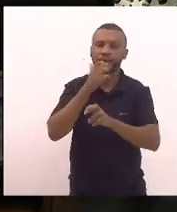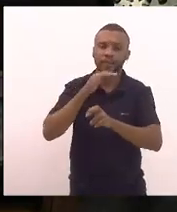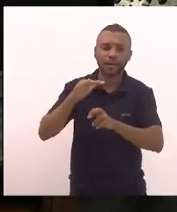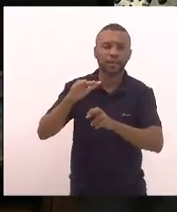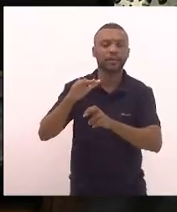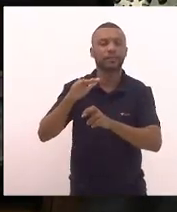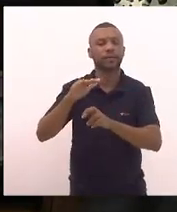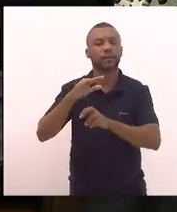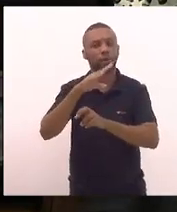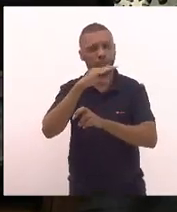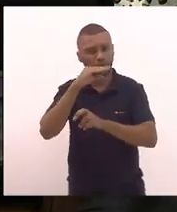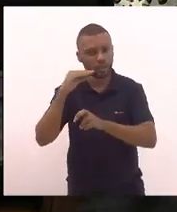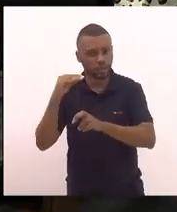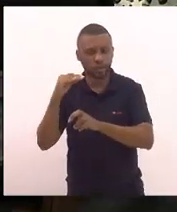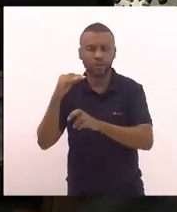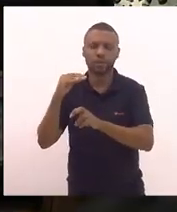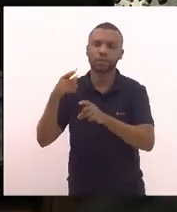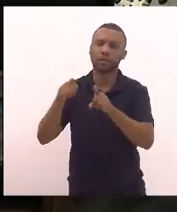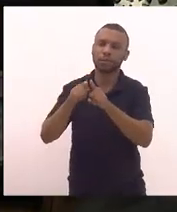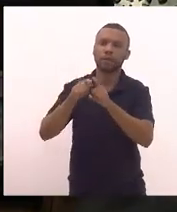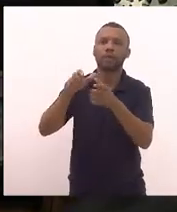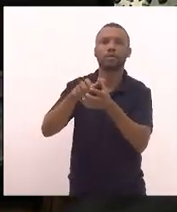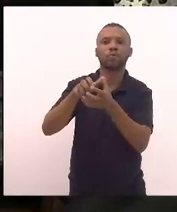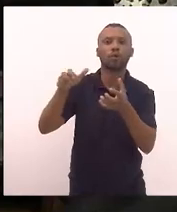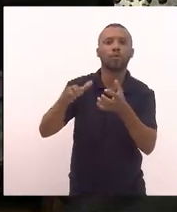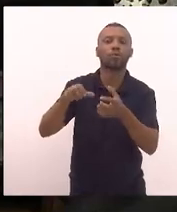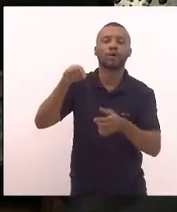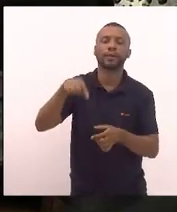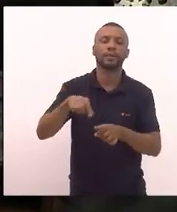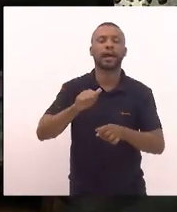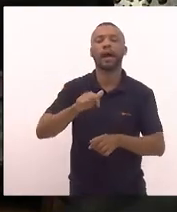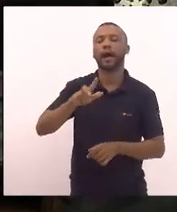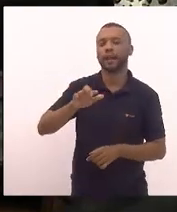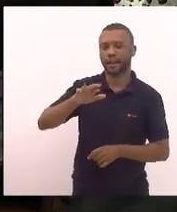do Adolescente e do Idoso da Alerj.